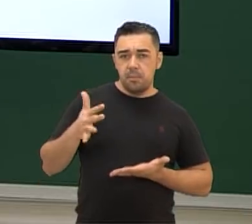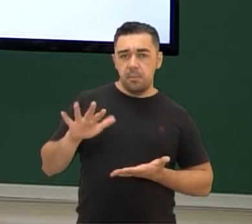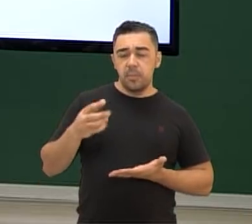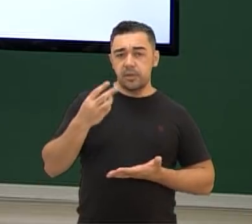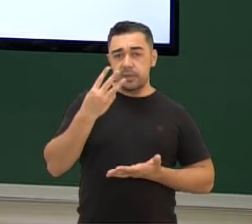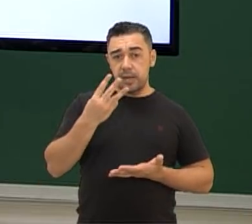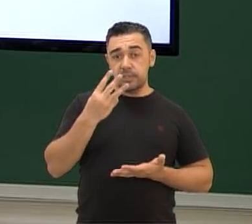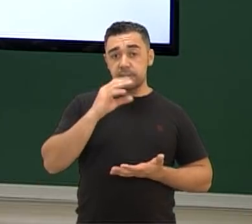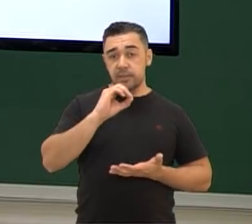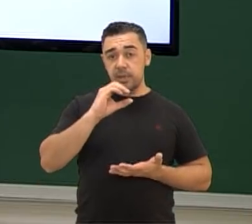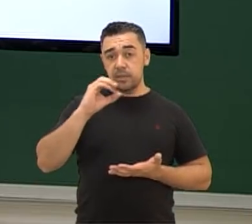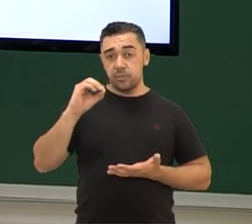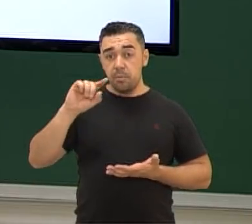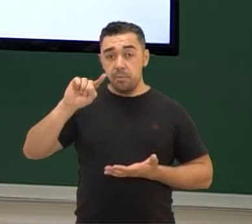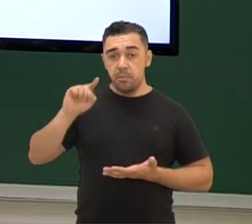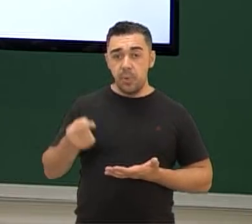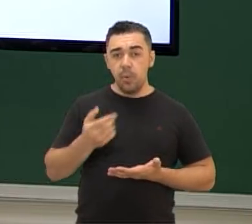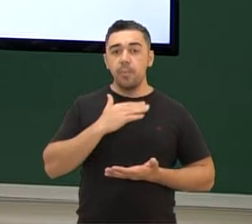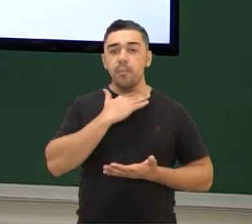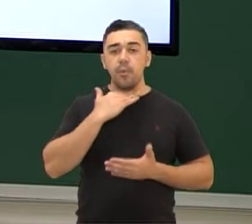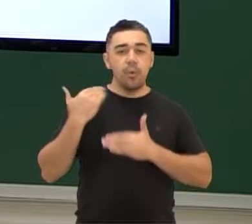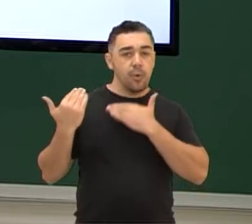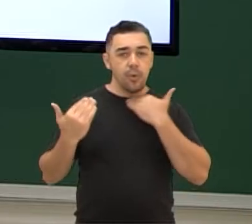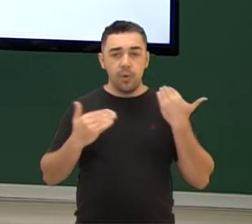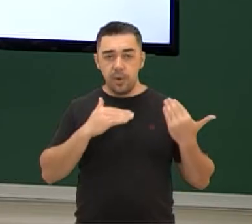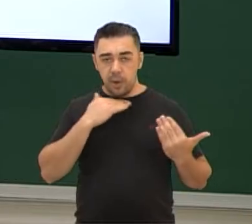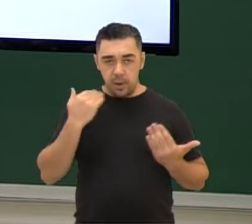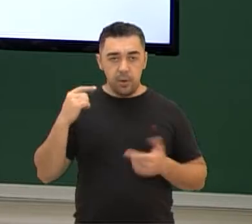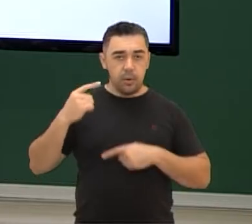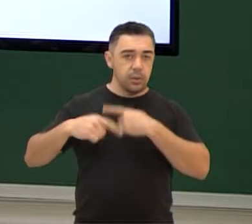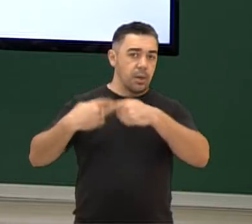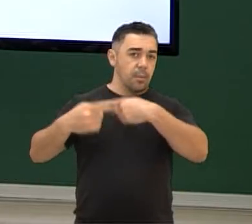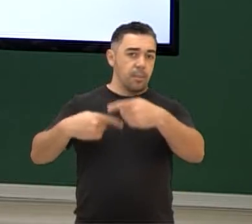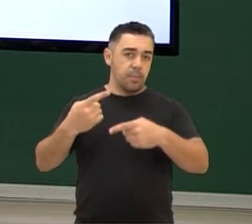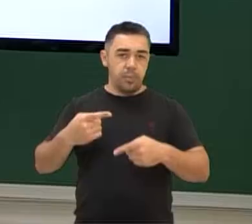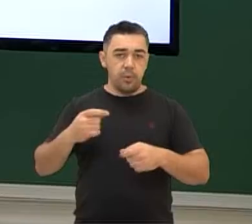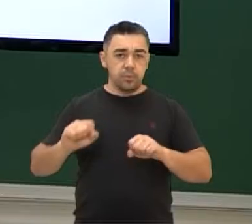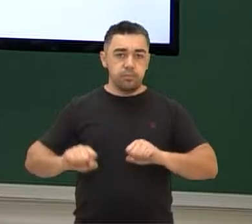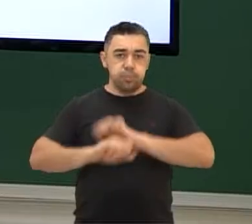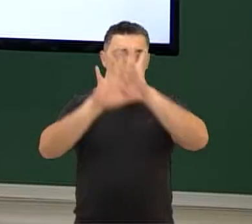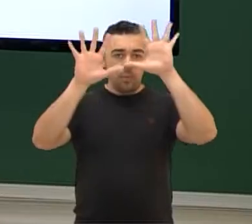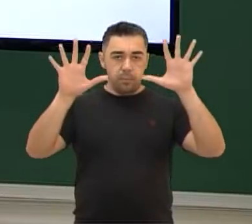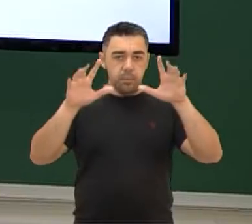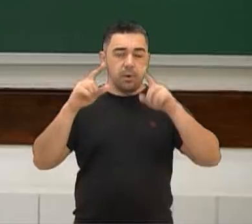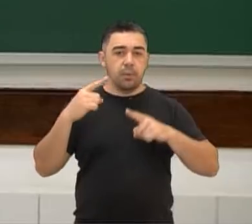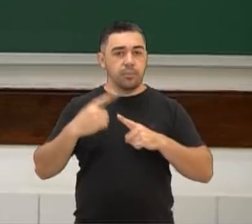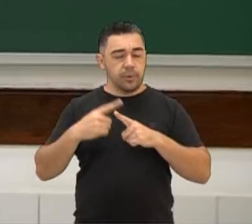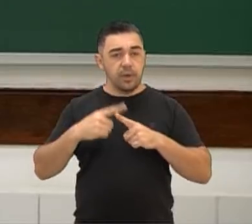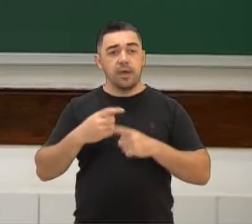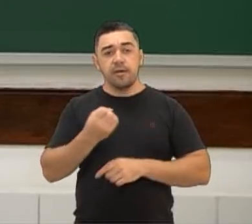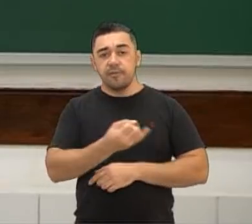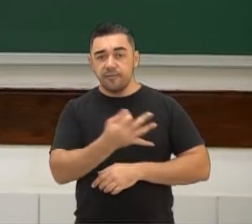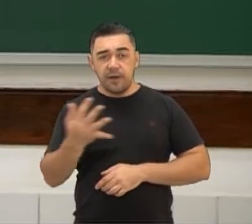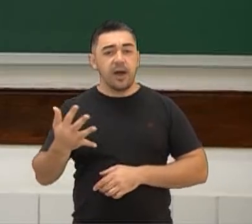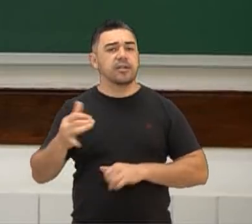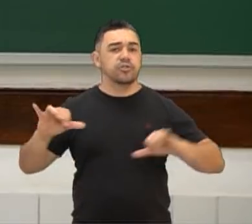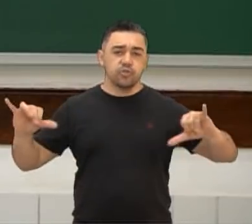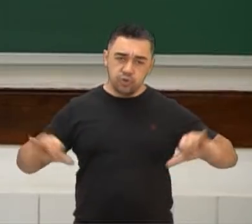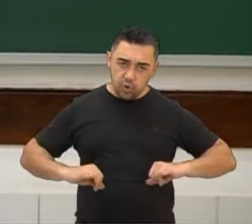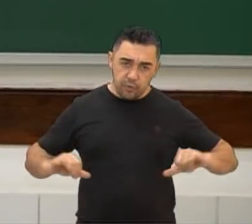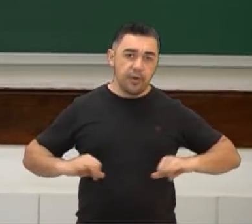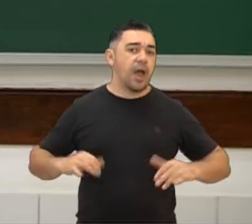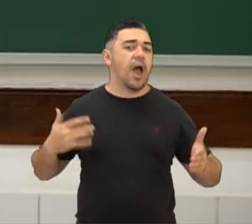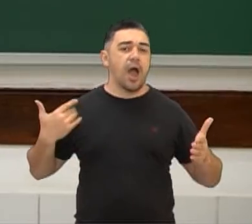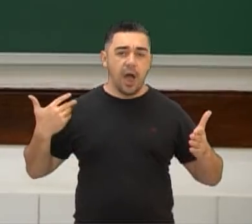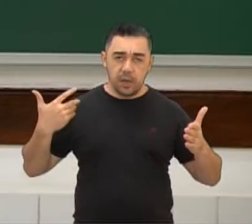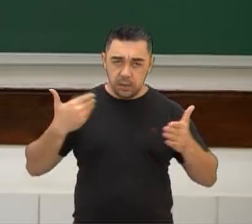300 mil pessoas tenham morrido nos dias após o lançamento das bombas. Milhares sofreram e ainda